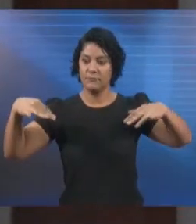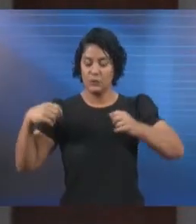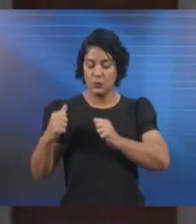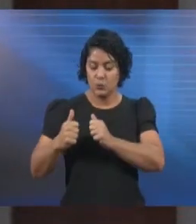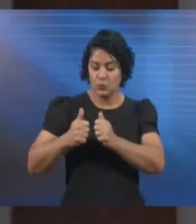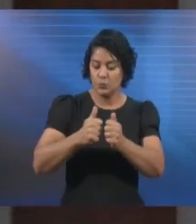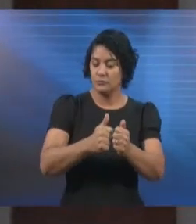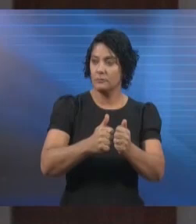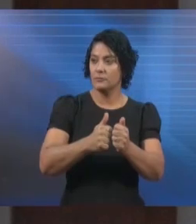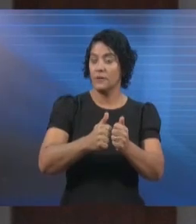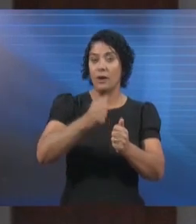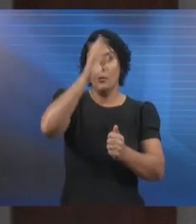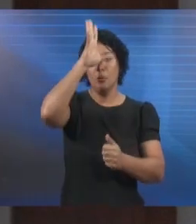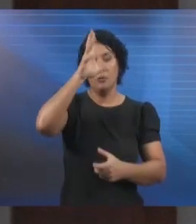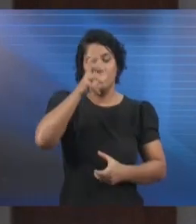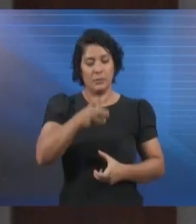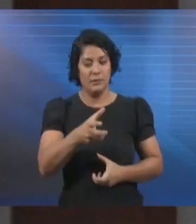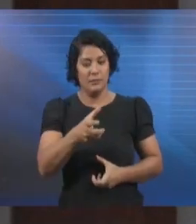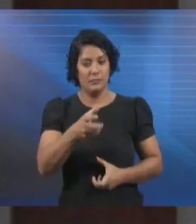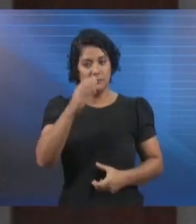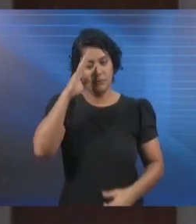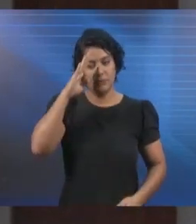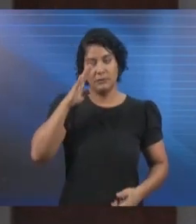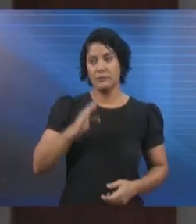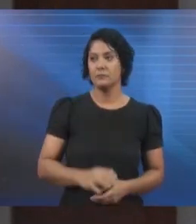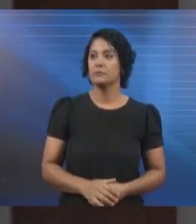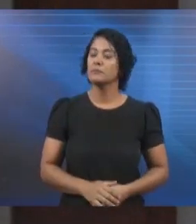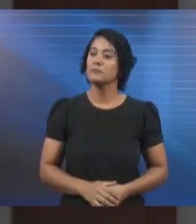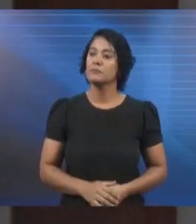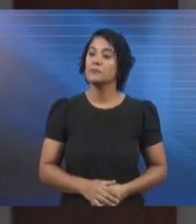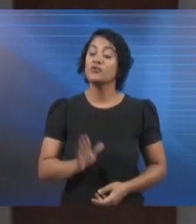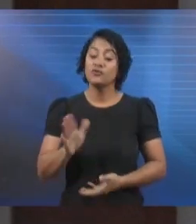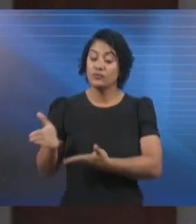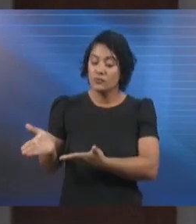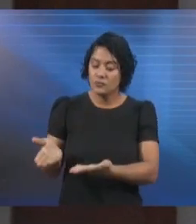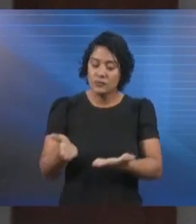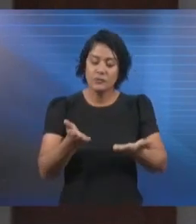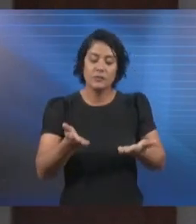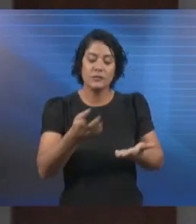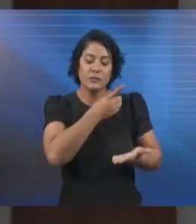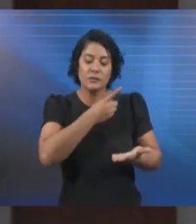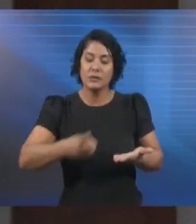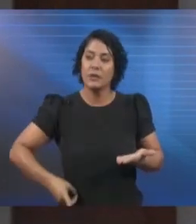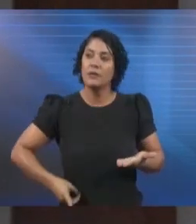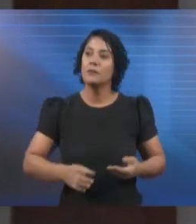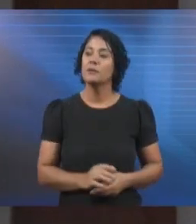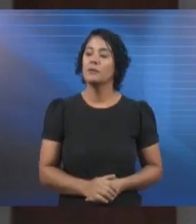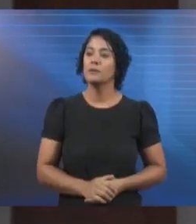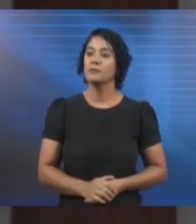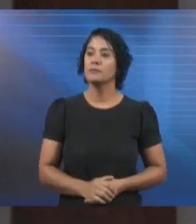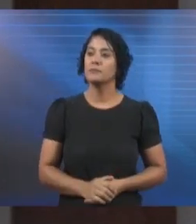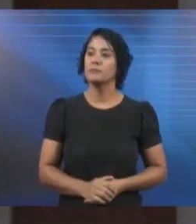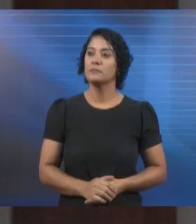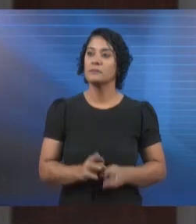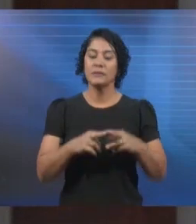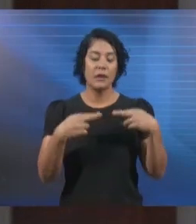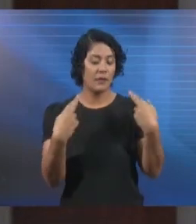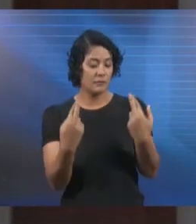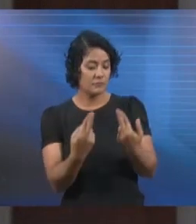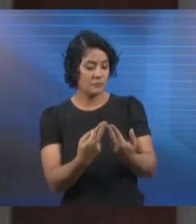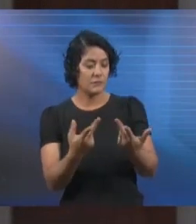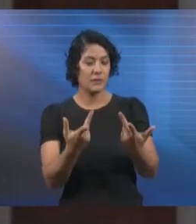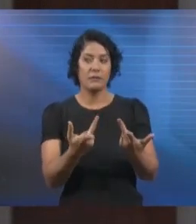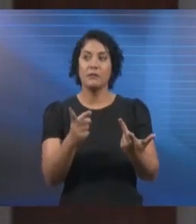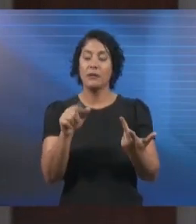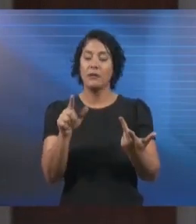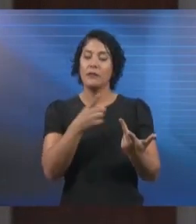aí os Bombeiros Militares e já Convido os deputados que se encontram em reuniões né